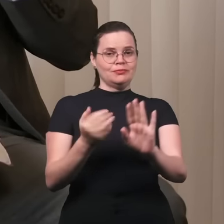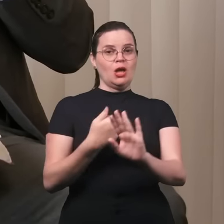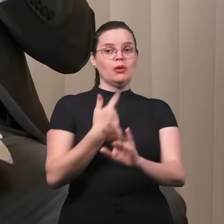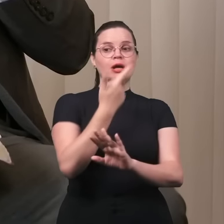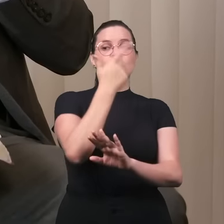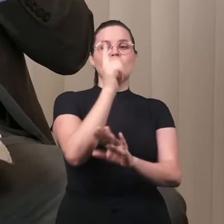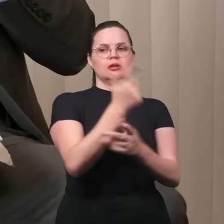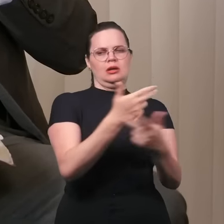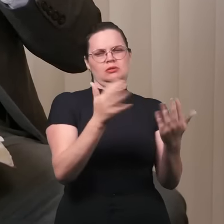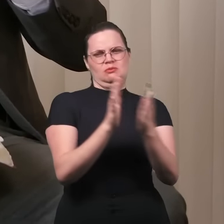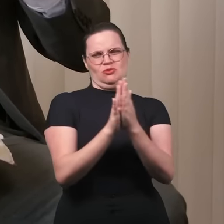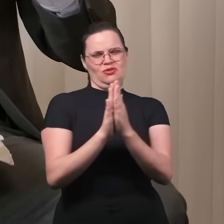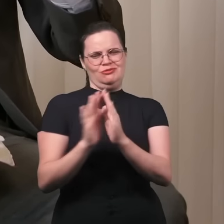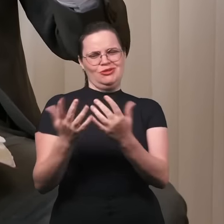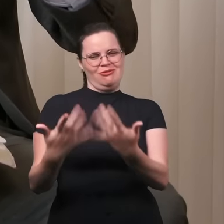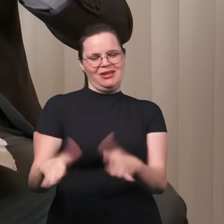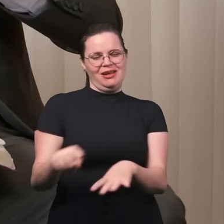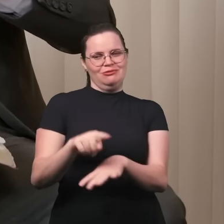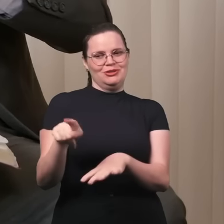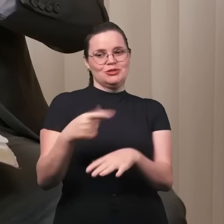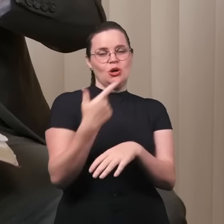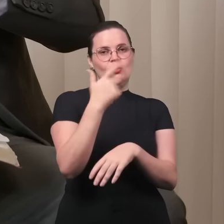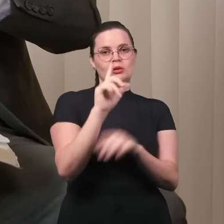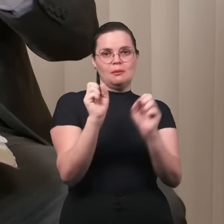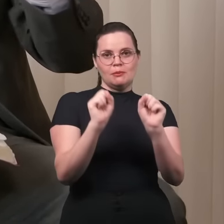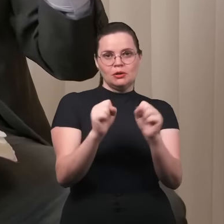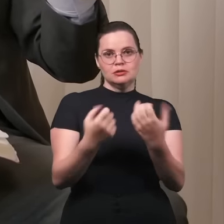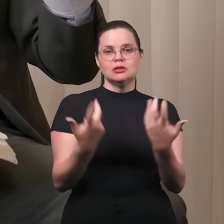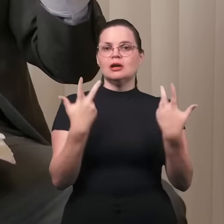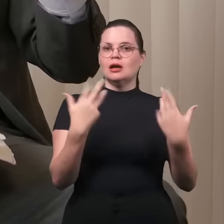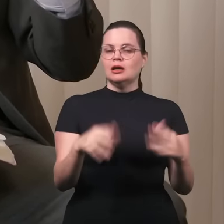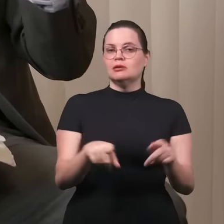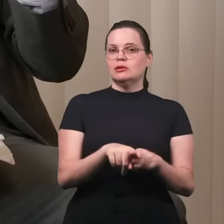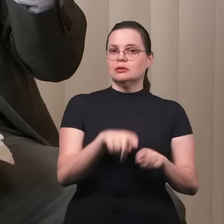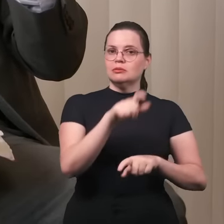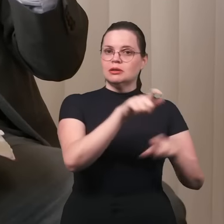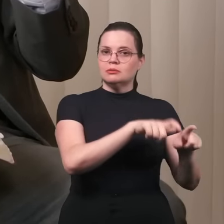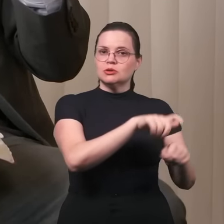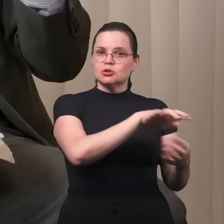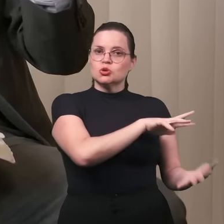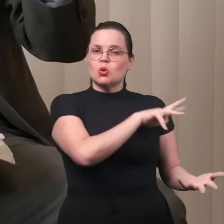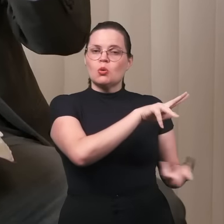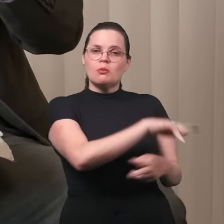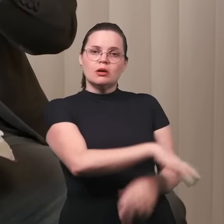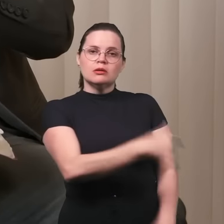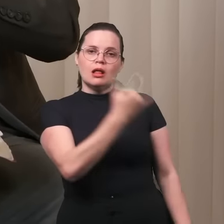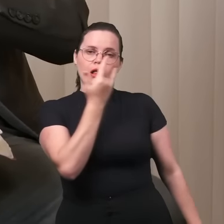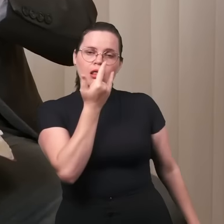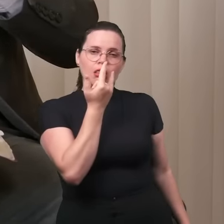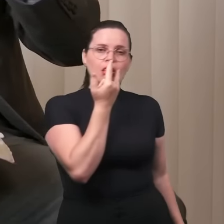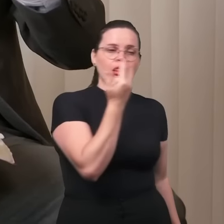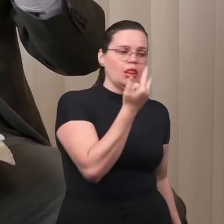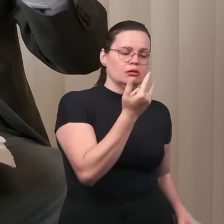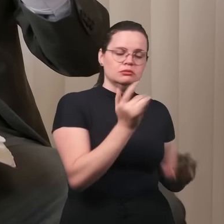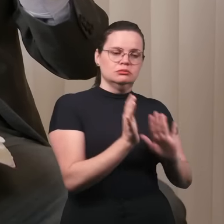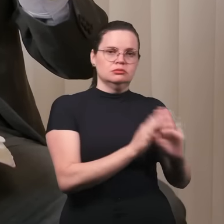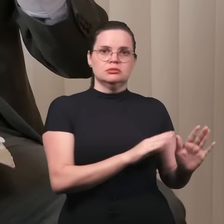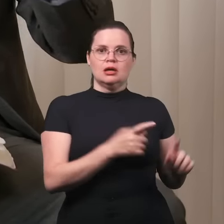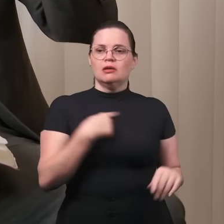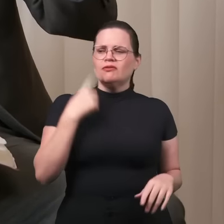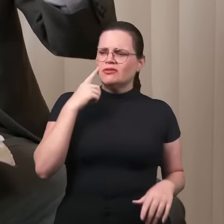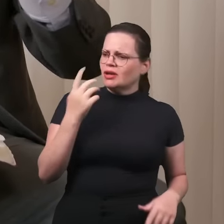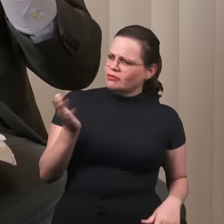nós é isso, né, pastor? O mundo pode oferecer muitas coisas, vai sempre existir uma oposição. Não, veja